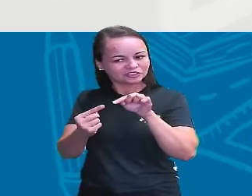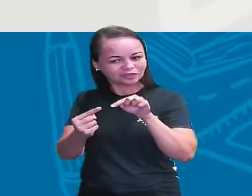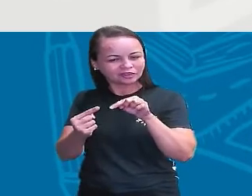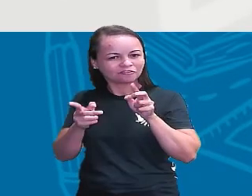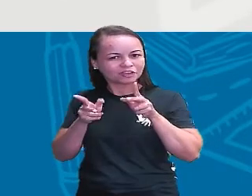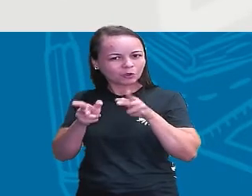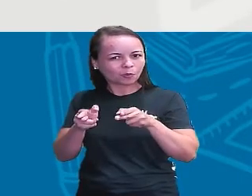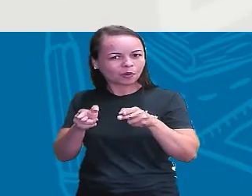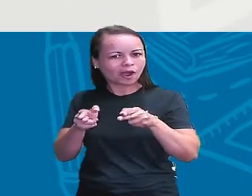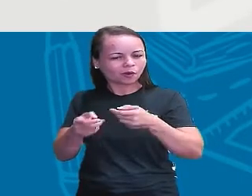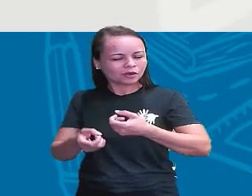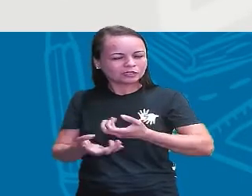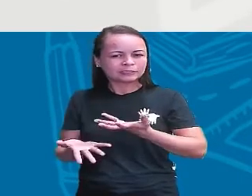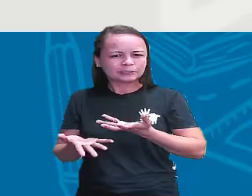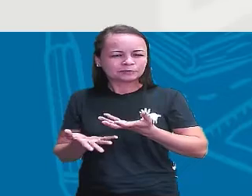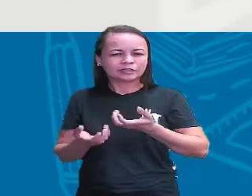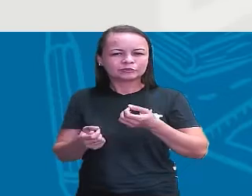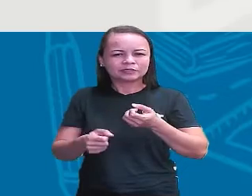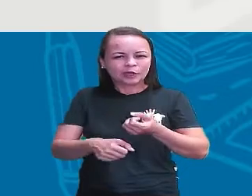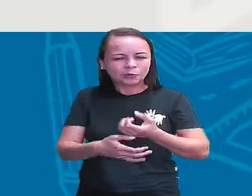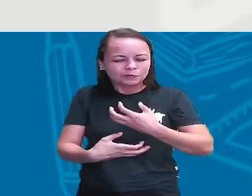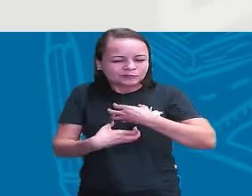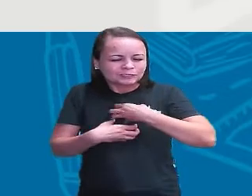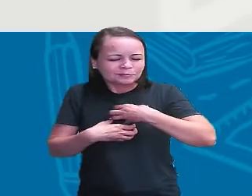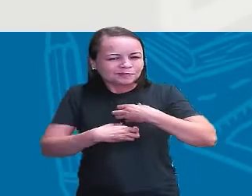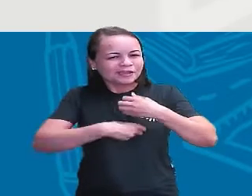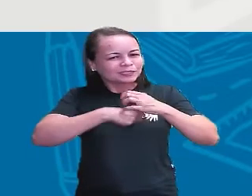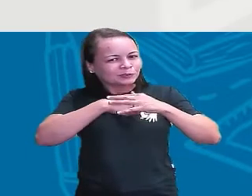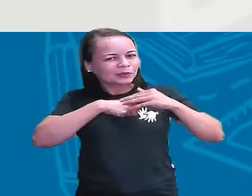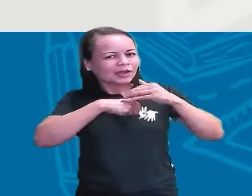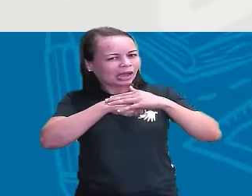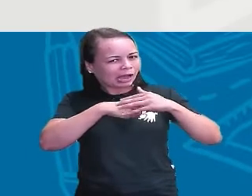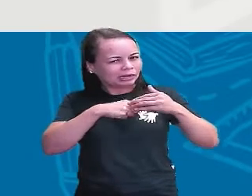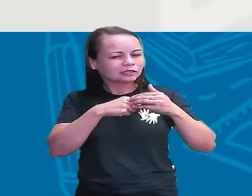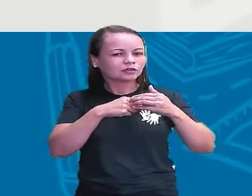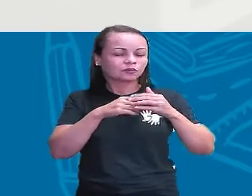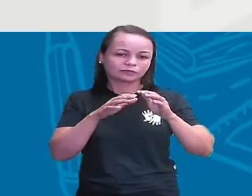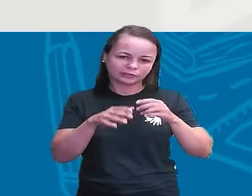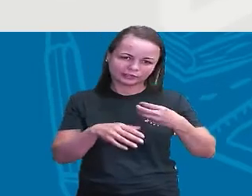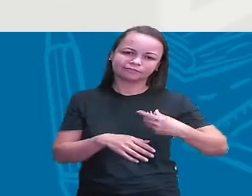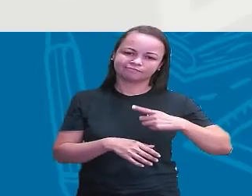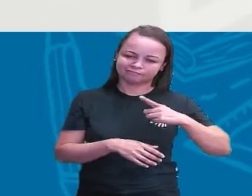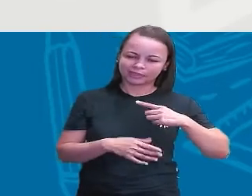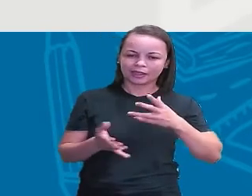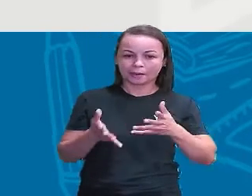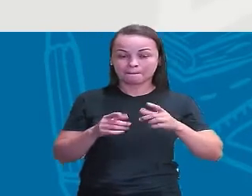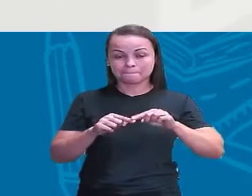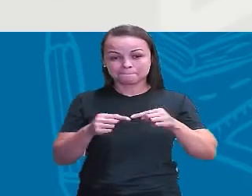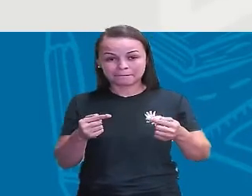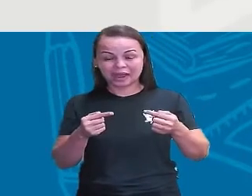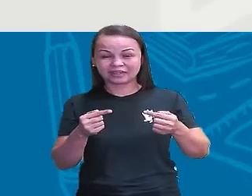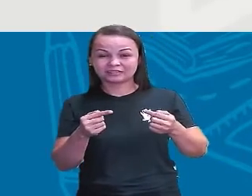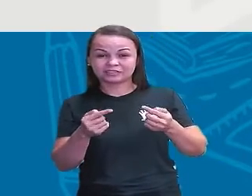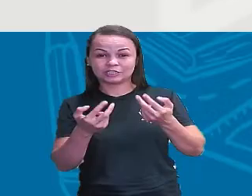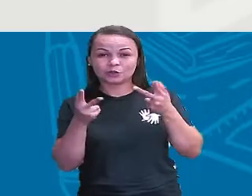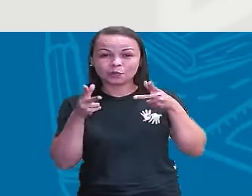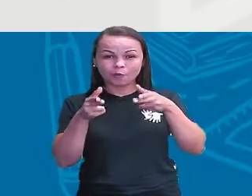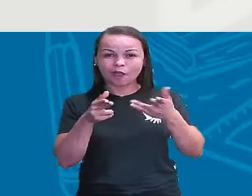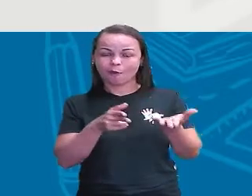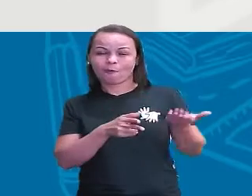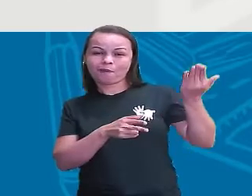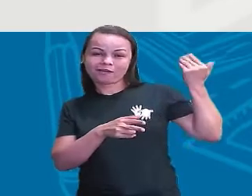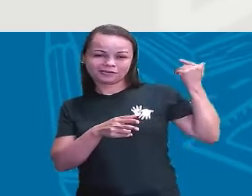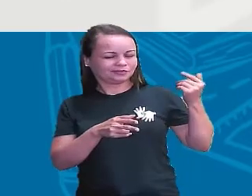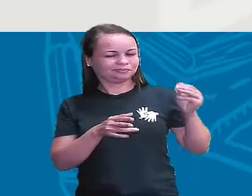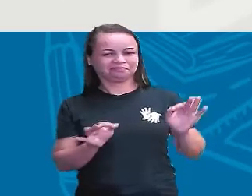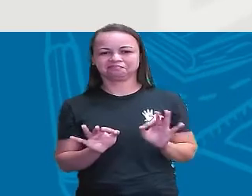para expressar ali um sentimento, um carinho, ainda existe, mas com aquela função não mais. Então, esses gêneros também eles